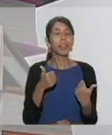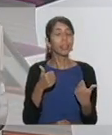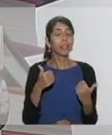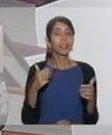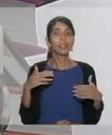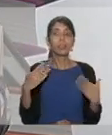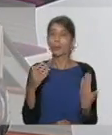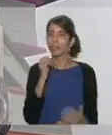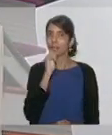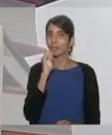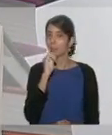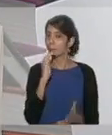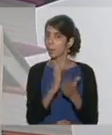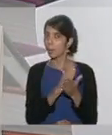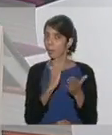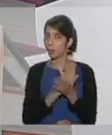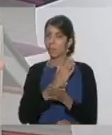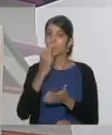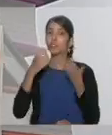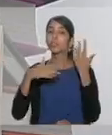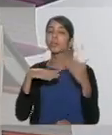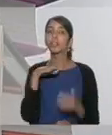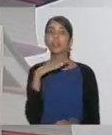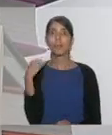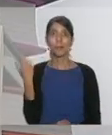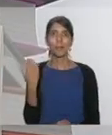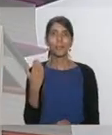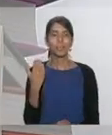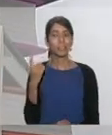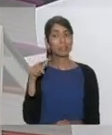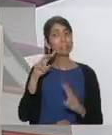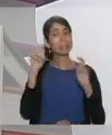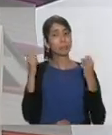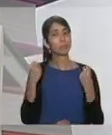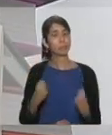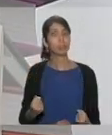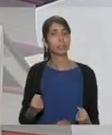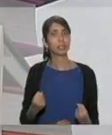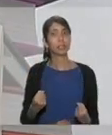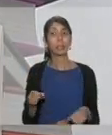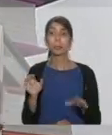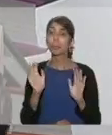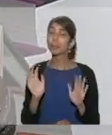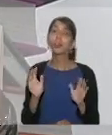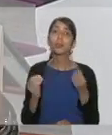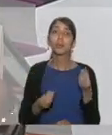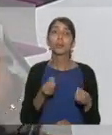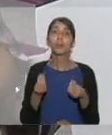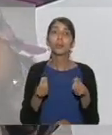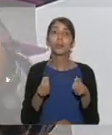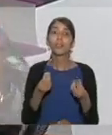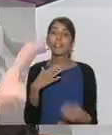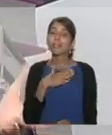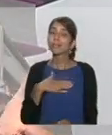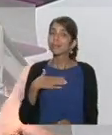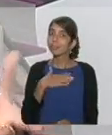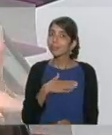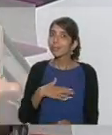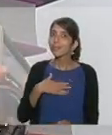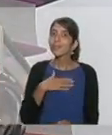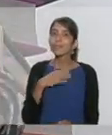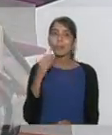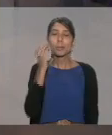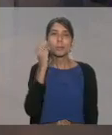Dani. Então, por exemplo, o meu livro, eu falo sobre a morte, que teoricamente seria um tema pesado, Sim. mas de uma forma